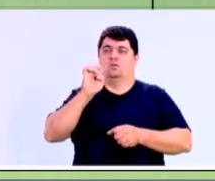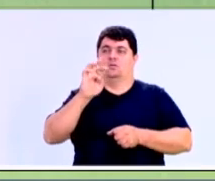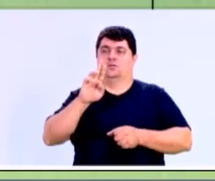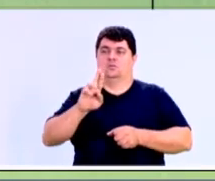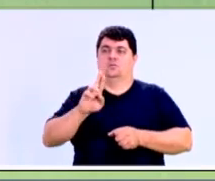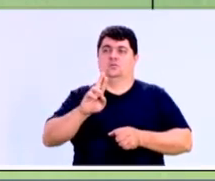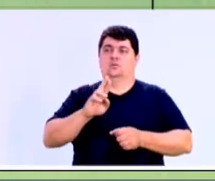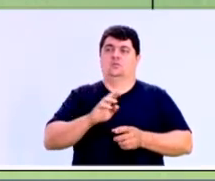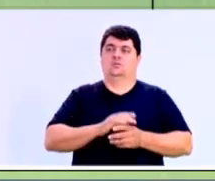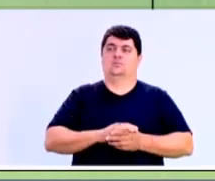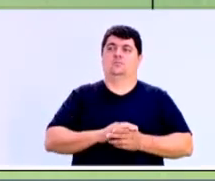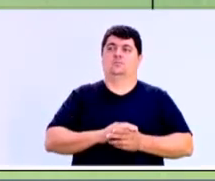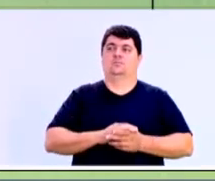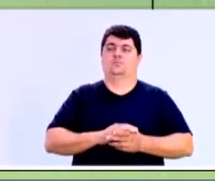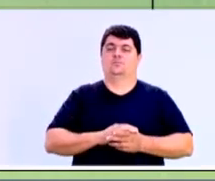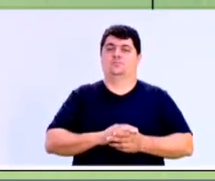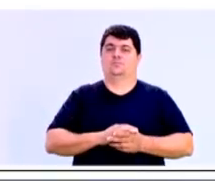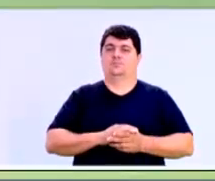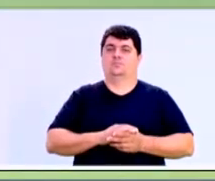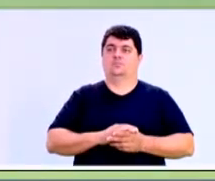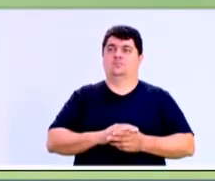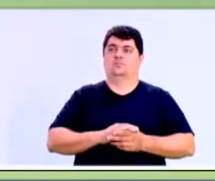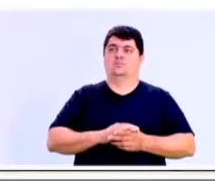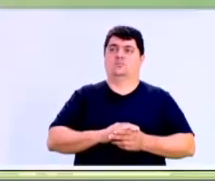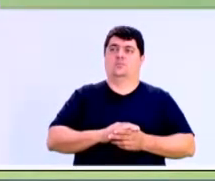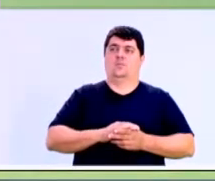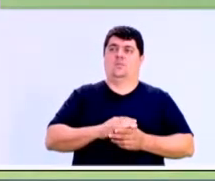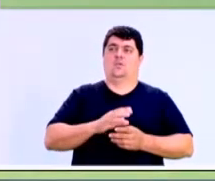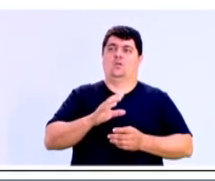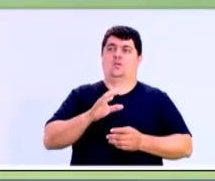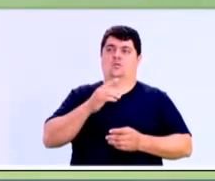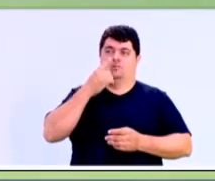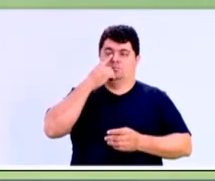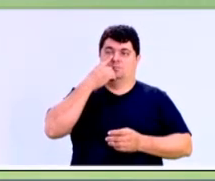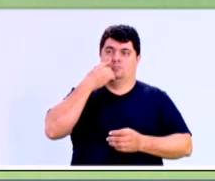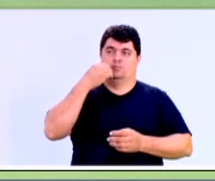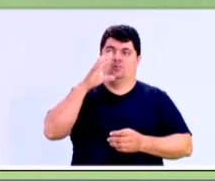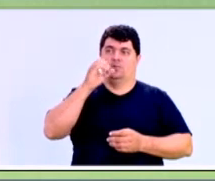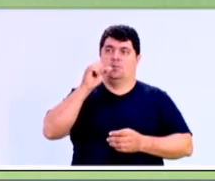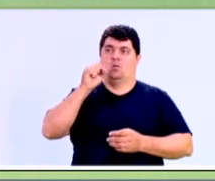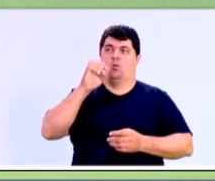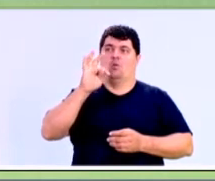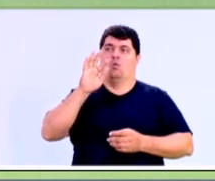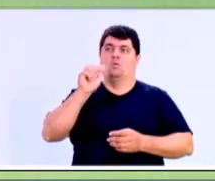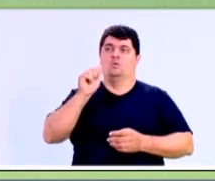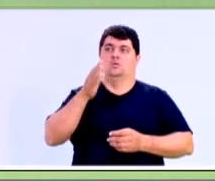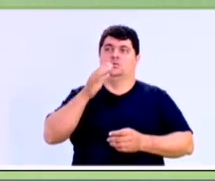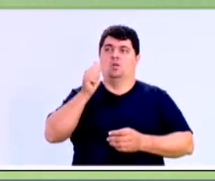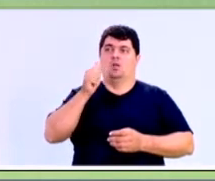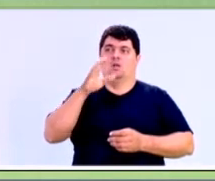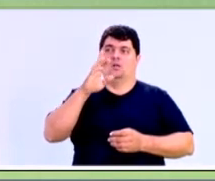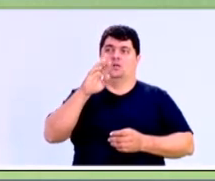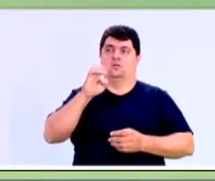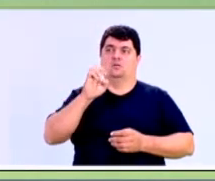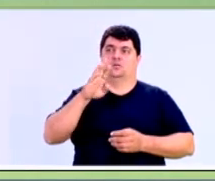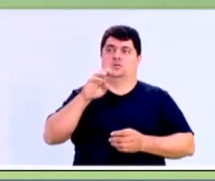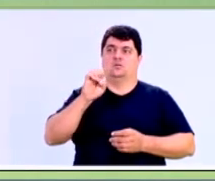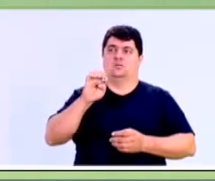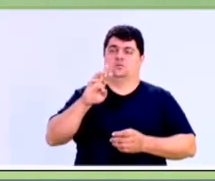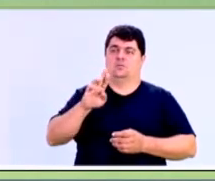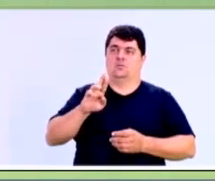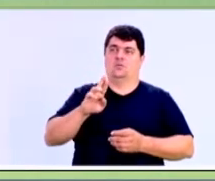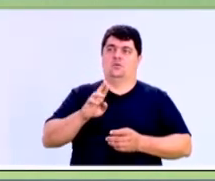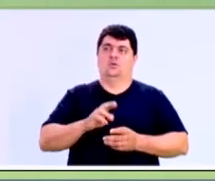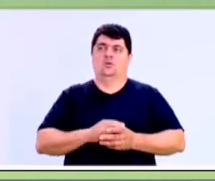Então, nesse balanço aqui a gente está trabalhando com contas a receber, correto? Mesma coisa,